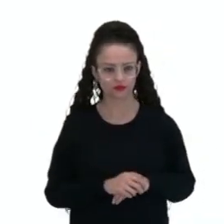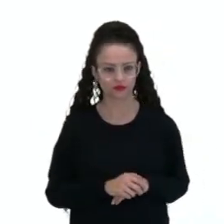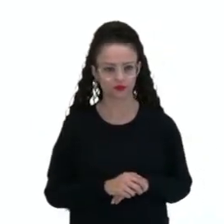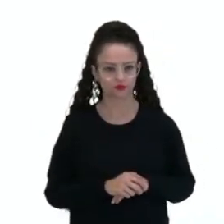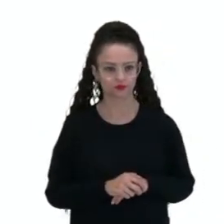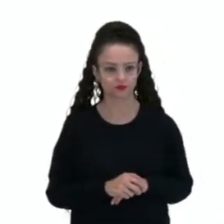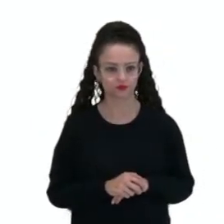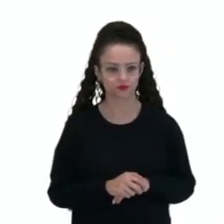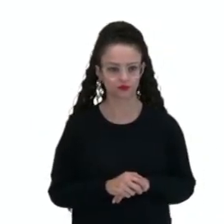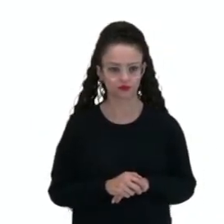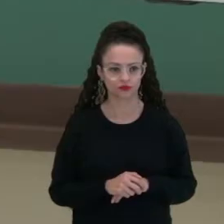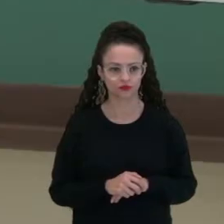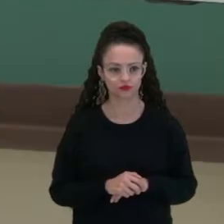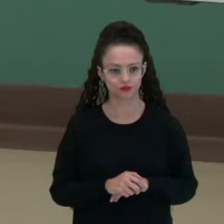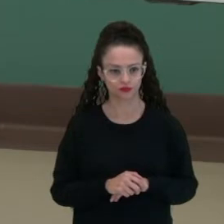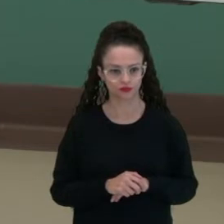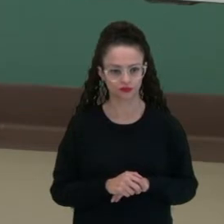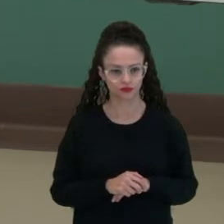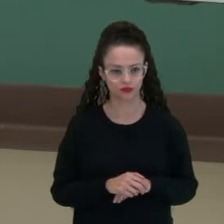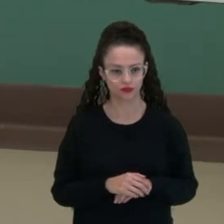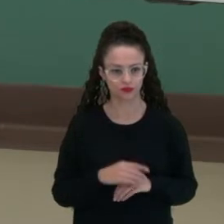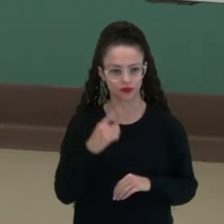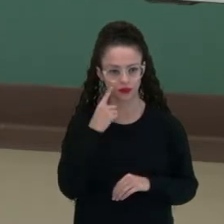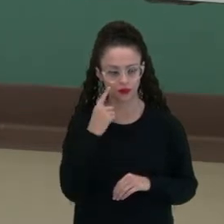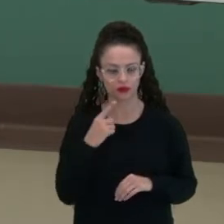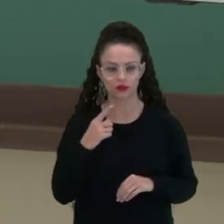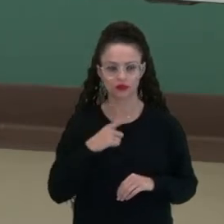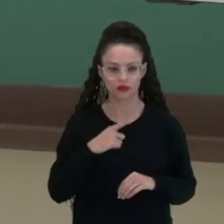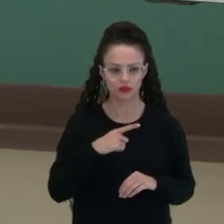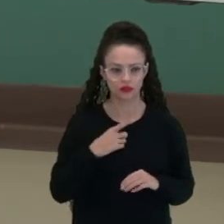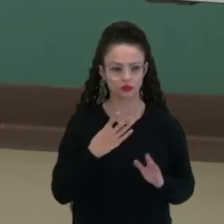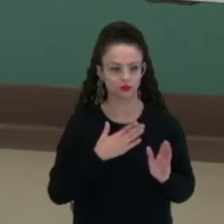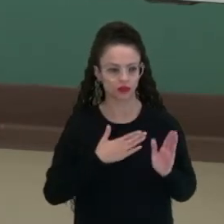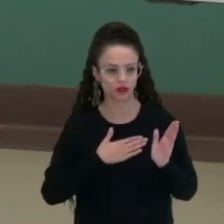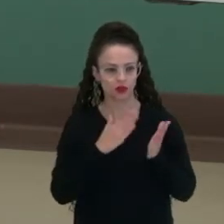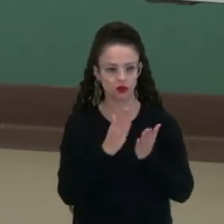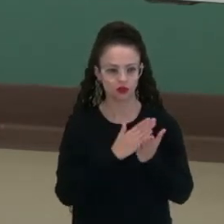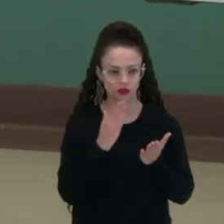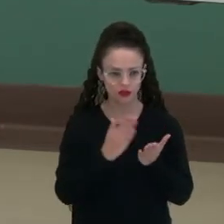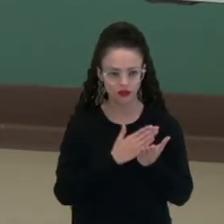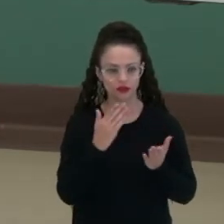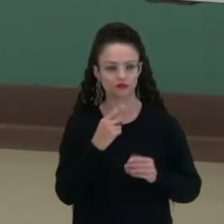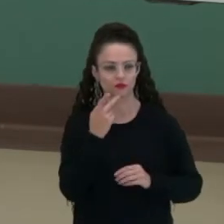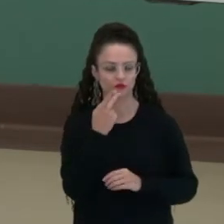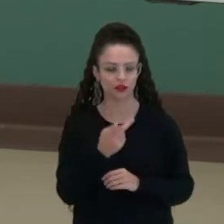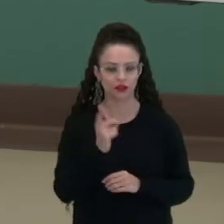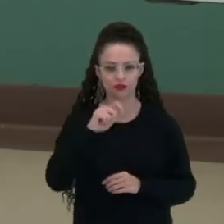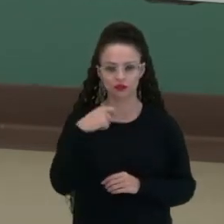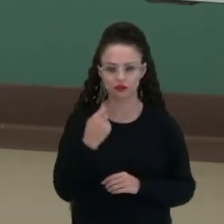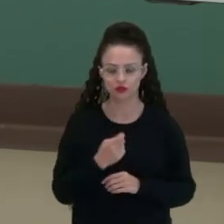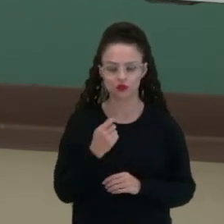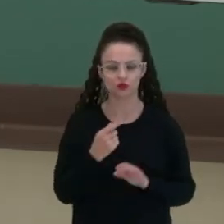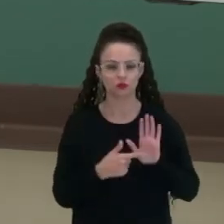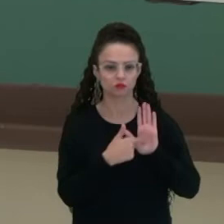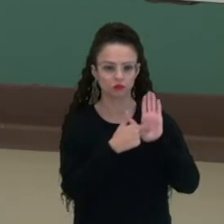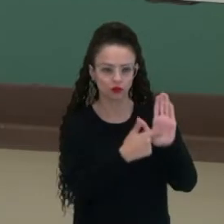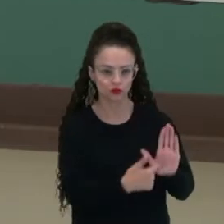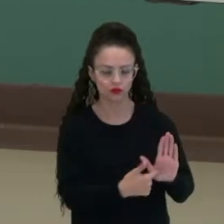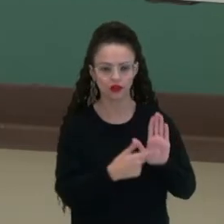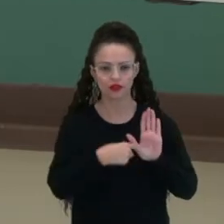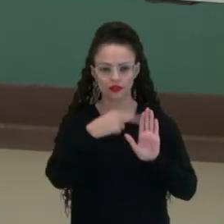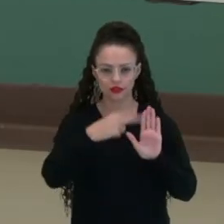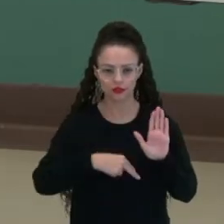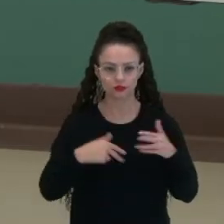Né? Aqui, ó. Tendo meus livros, né? Como ela era ansiosa, ela fala de submeter a